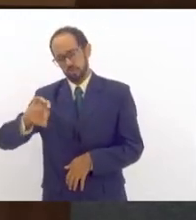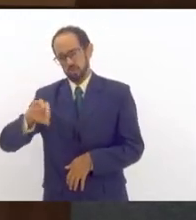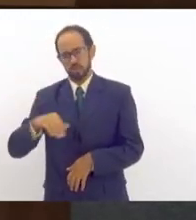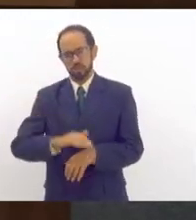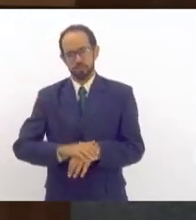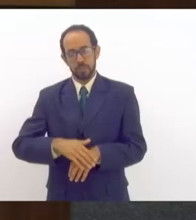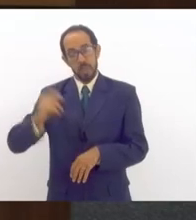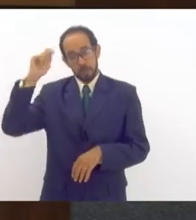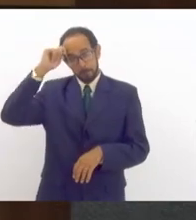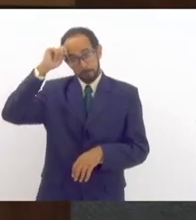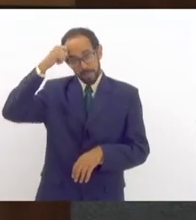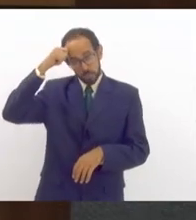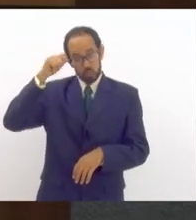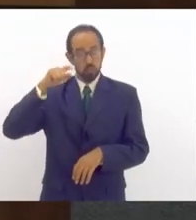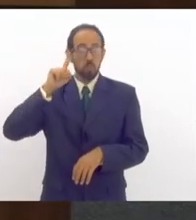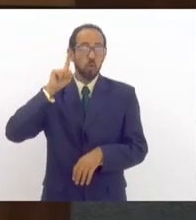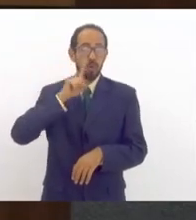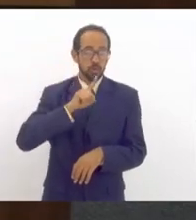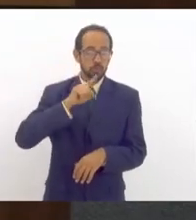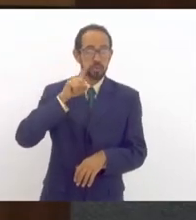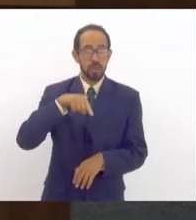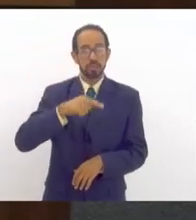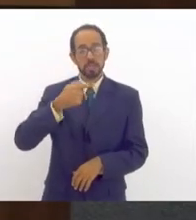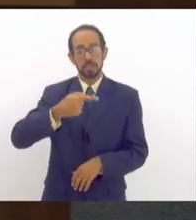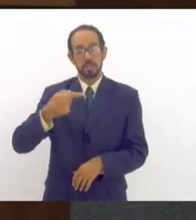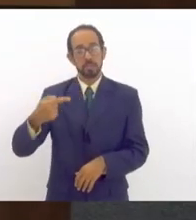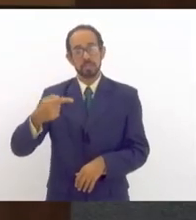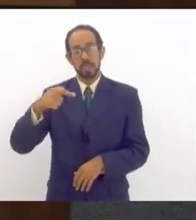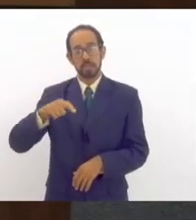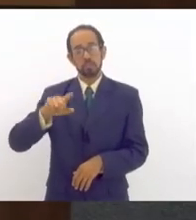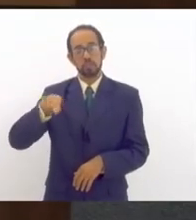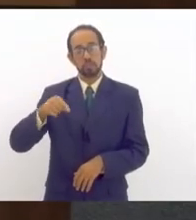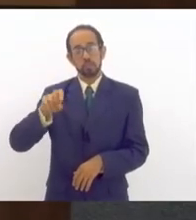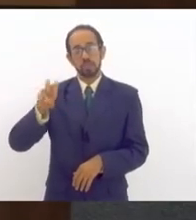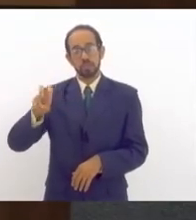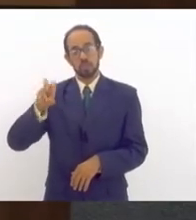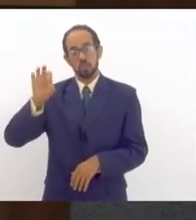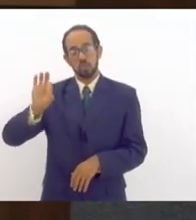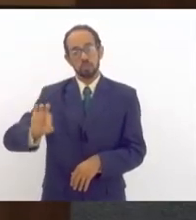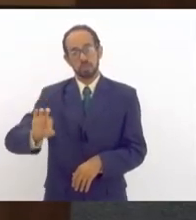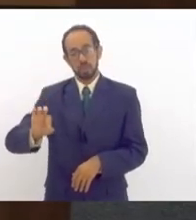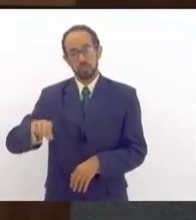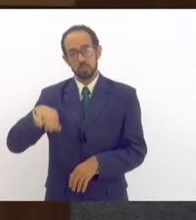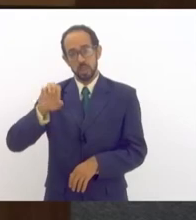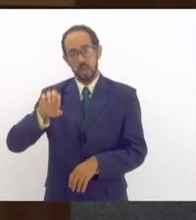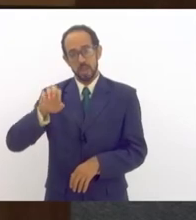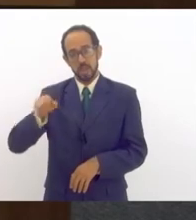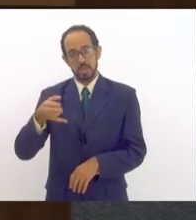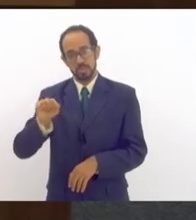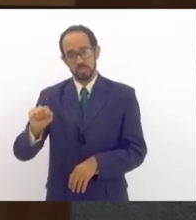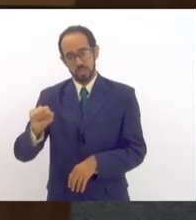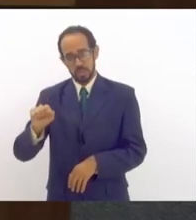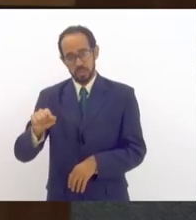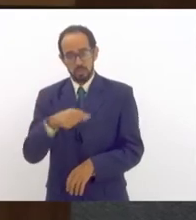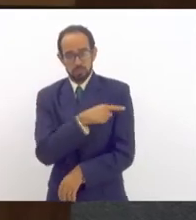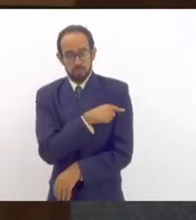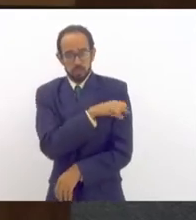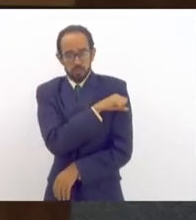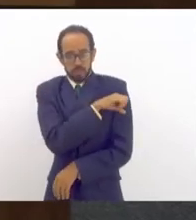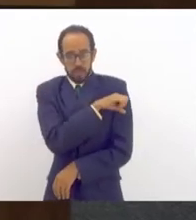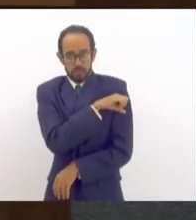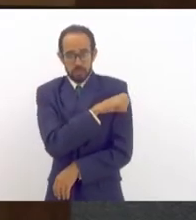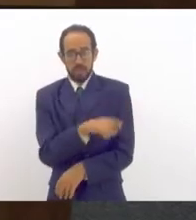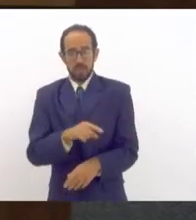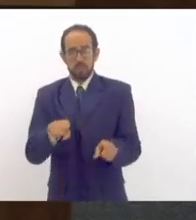pretos e pardos representam 77.5% da Eja do nível Fundamental e 69.3% da